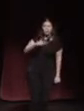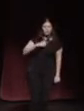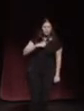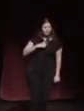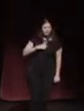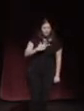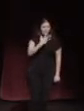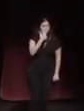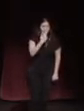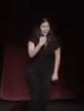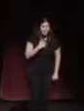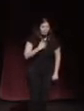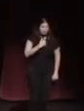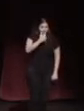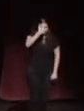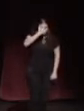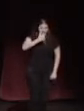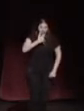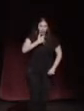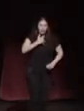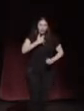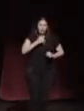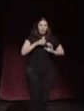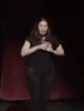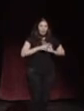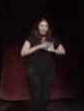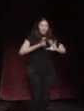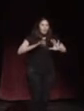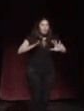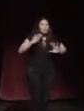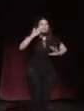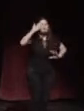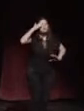poder crescer. A nossa questão é que,